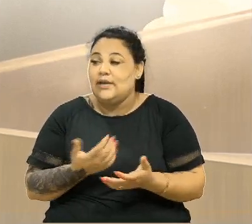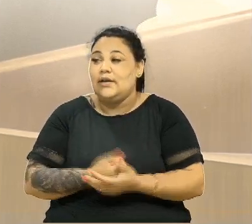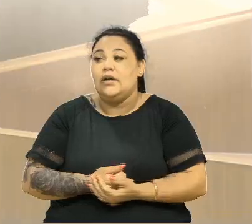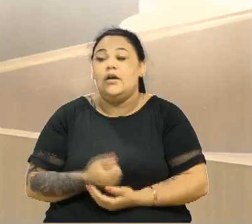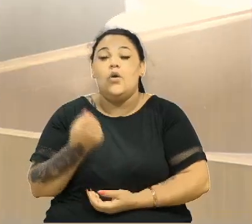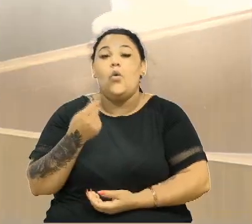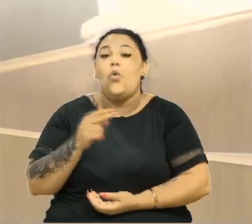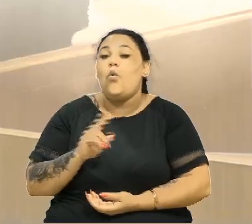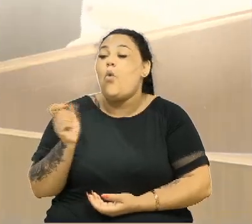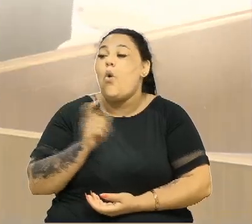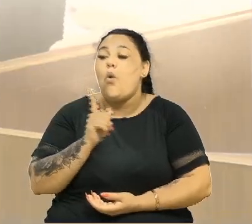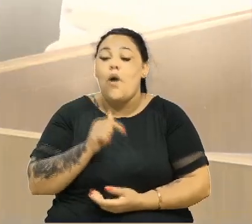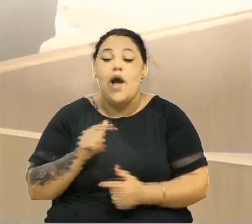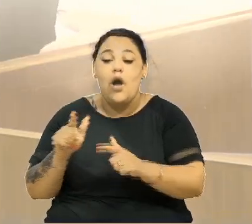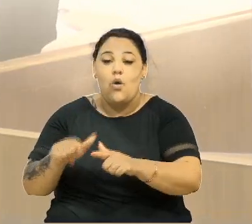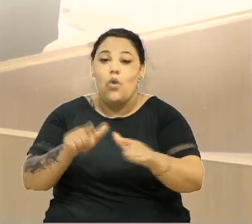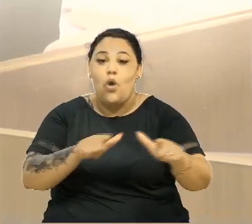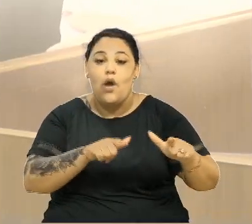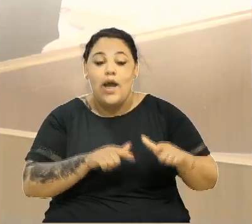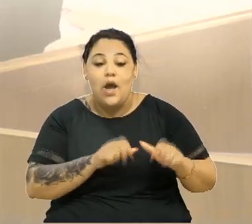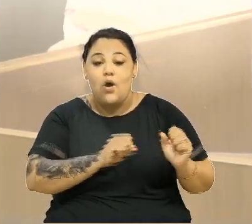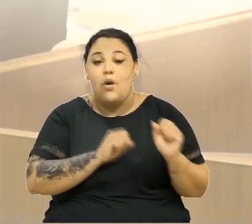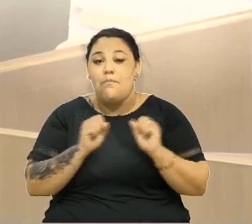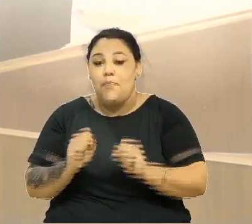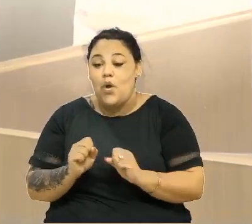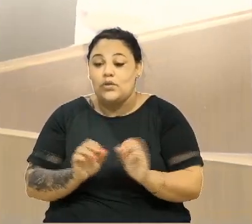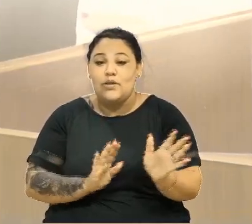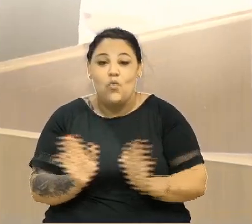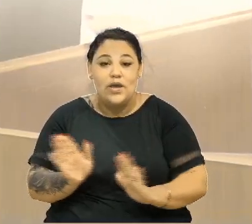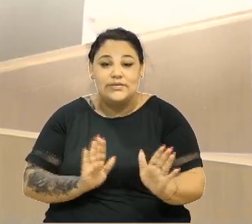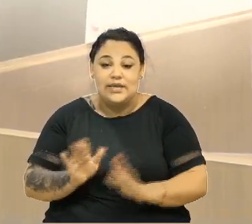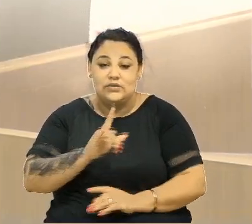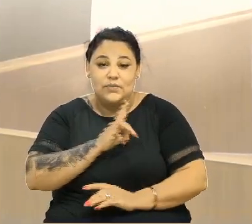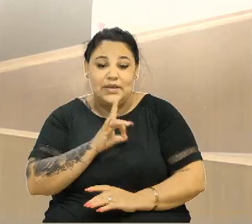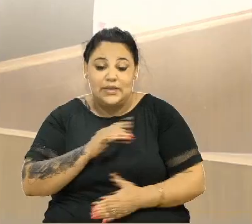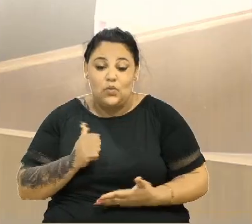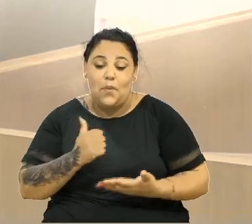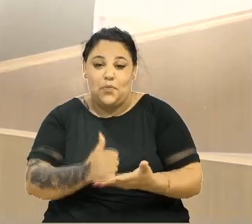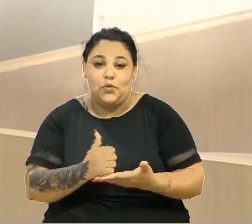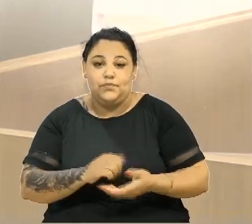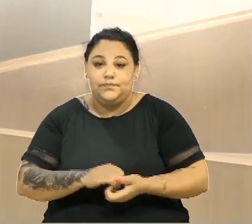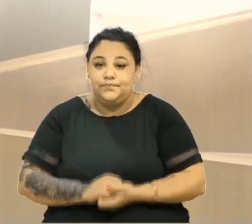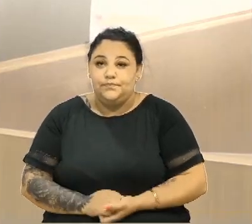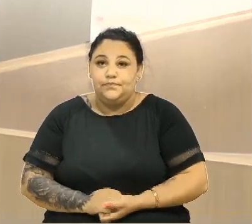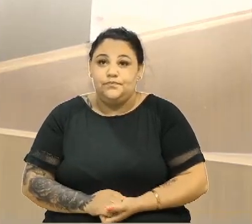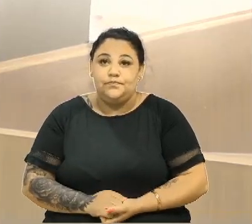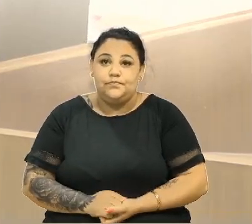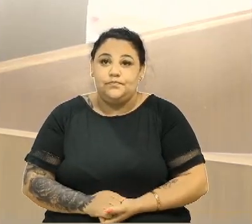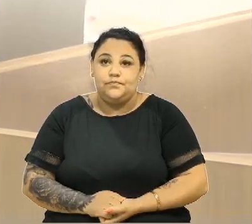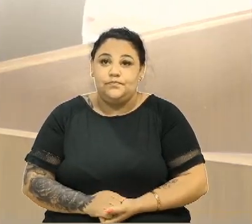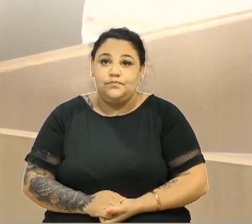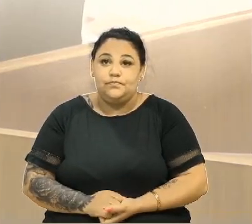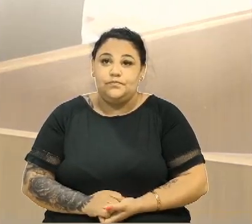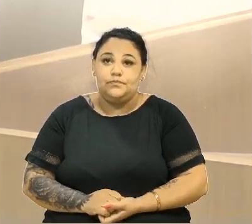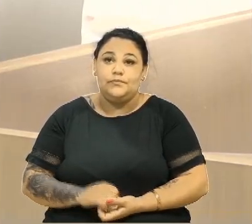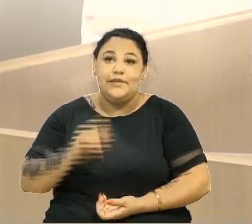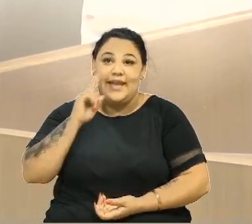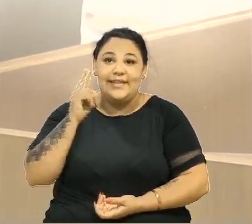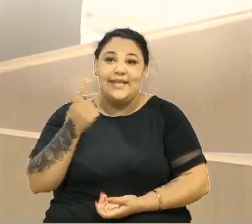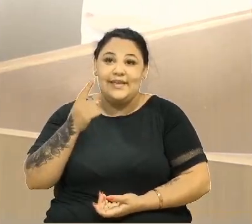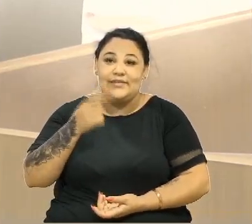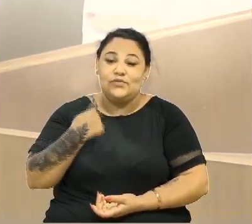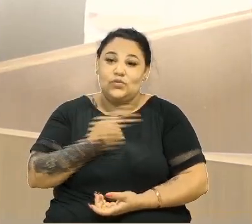enfim, qual é o local em que eles podem acessar para ter esse suporte. Essa é a ideia do nosso centro de